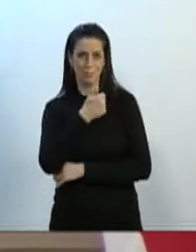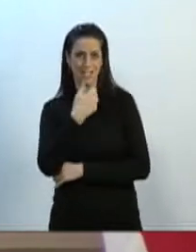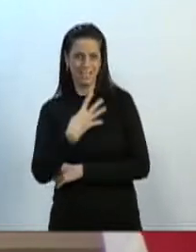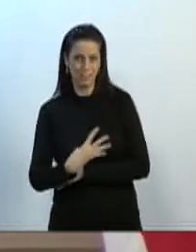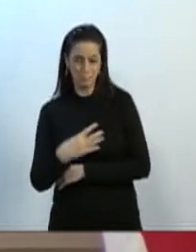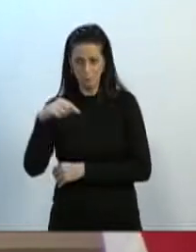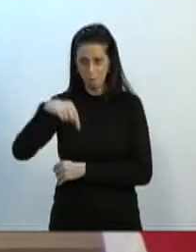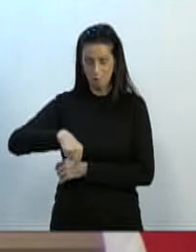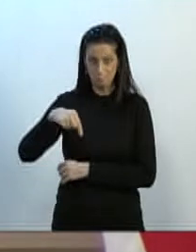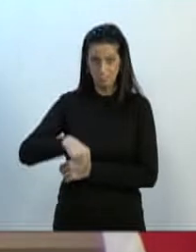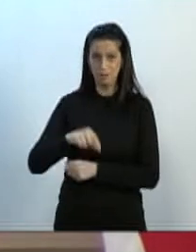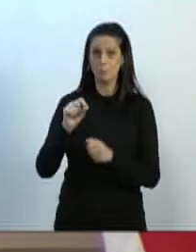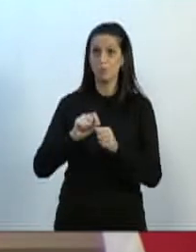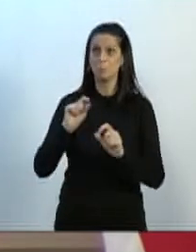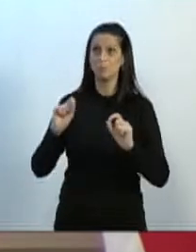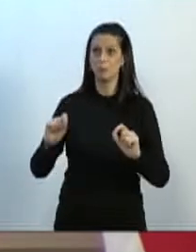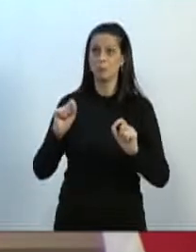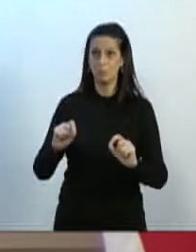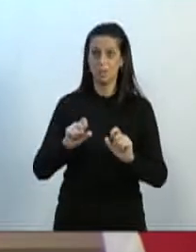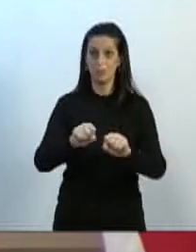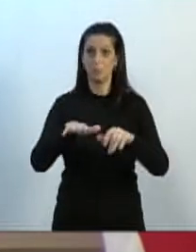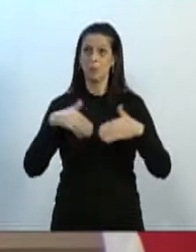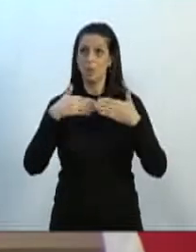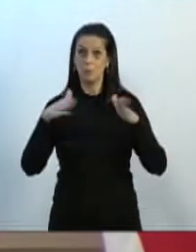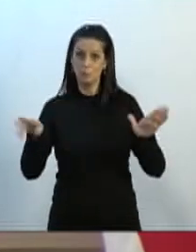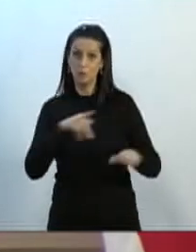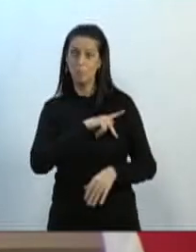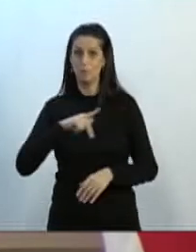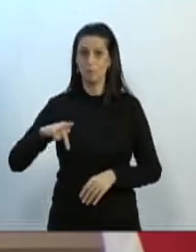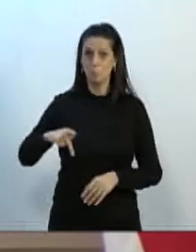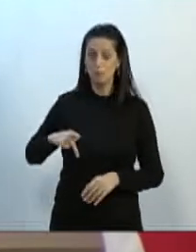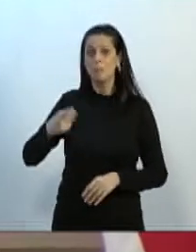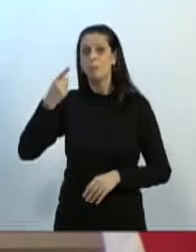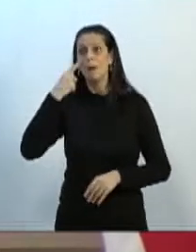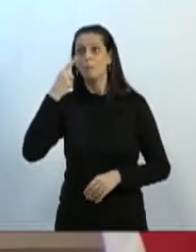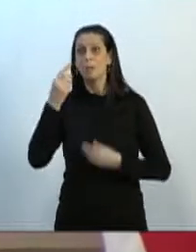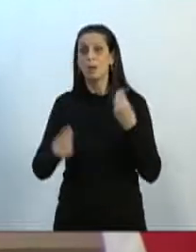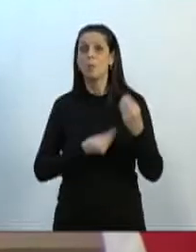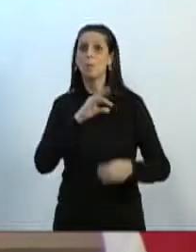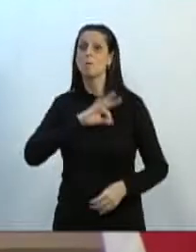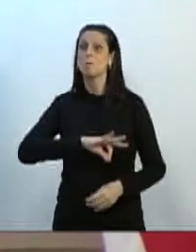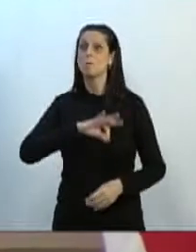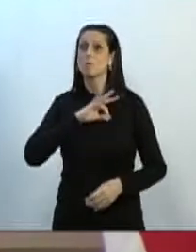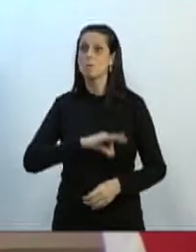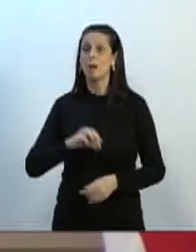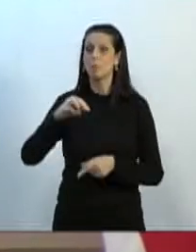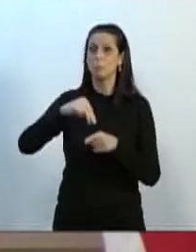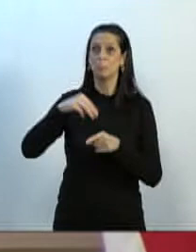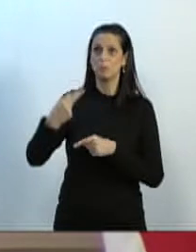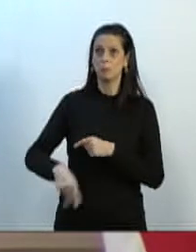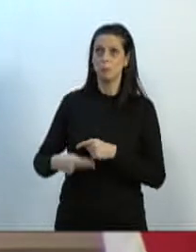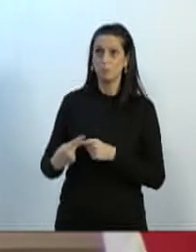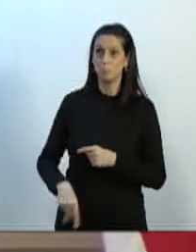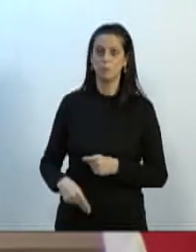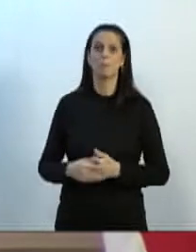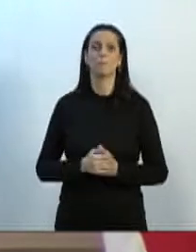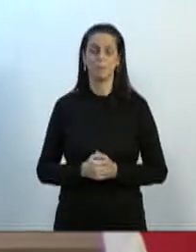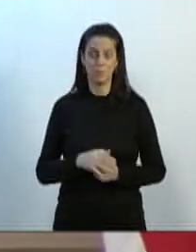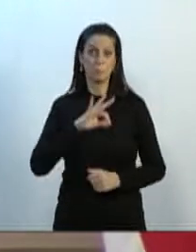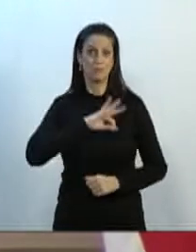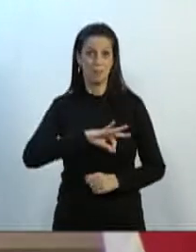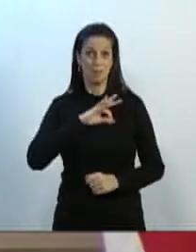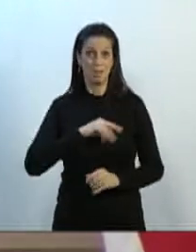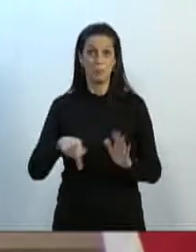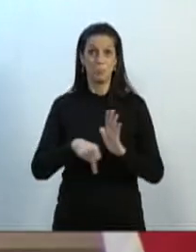nesta Câmara uma audiência pública para se tratar do piso salarial do município, devido ao piso que